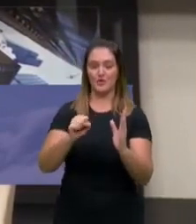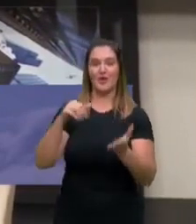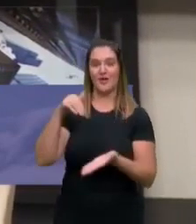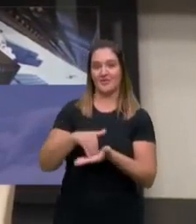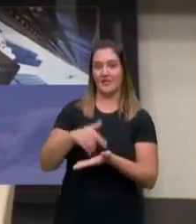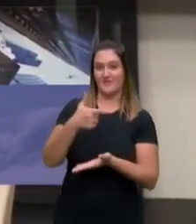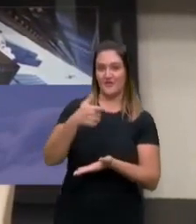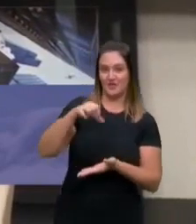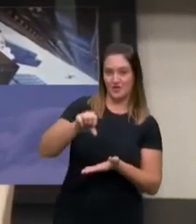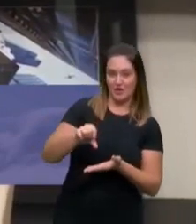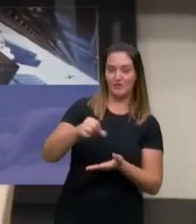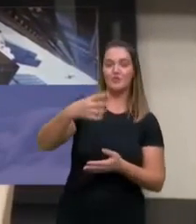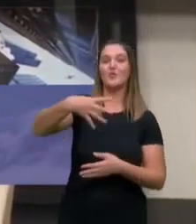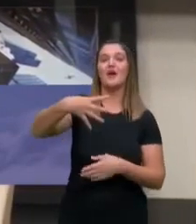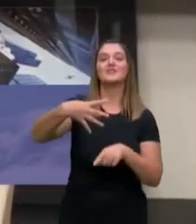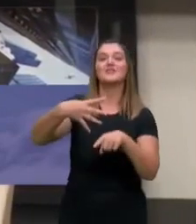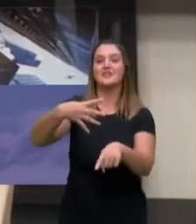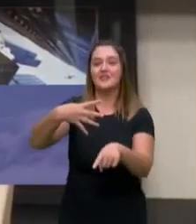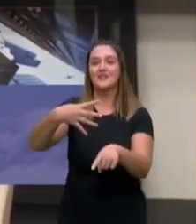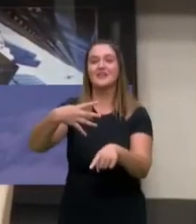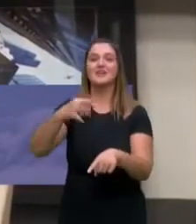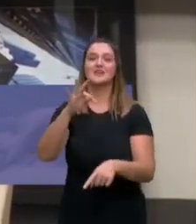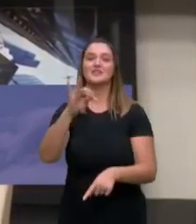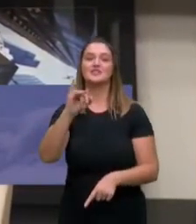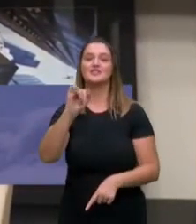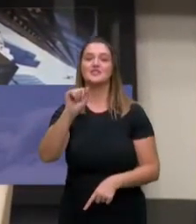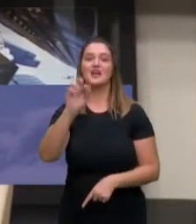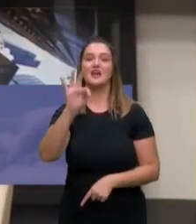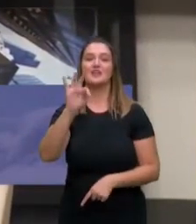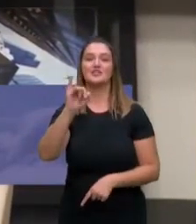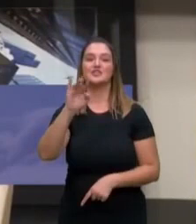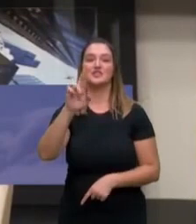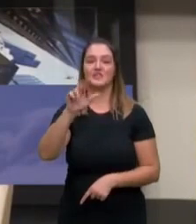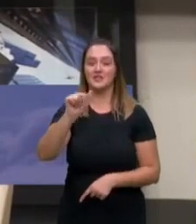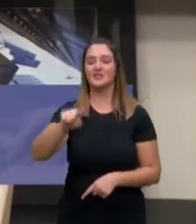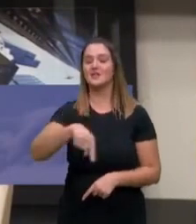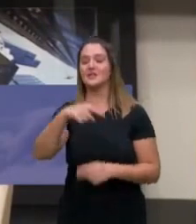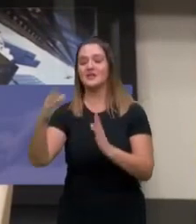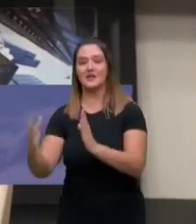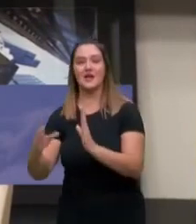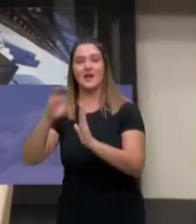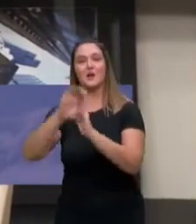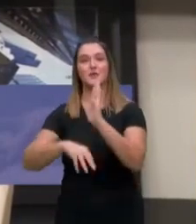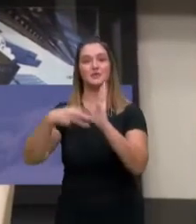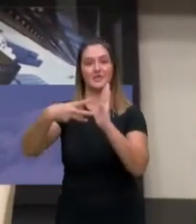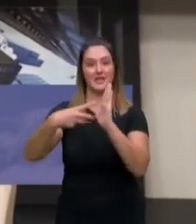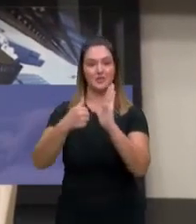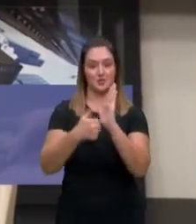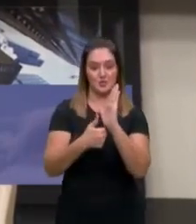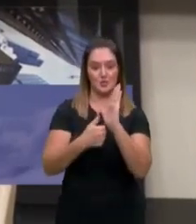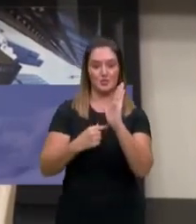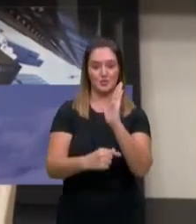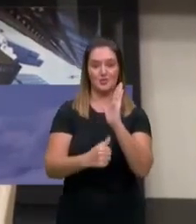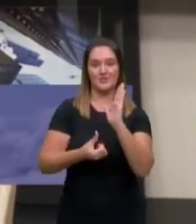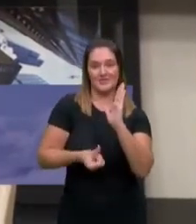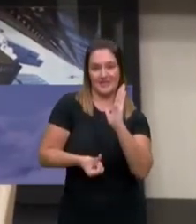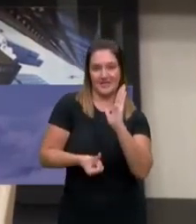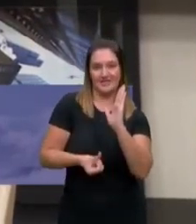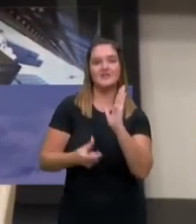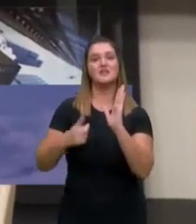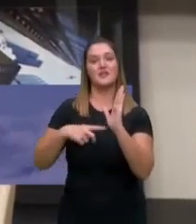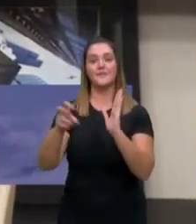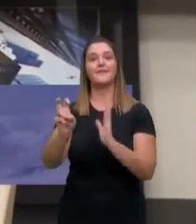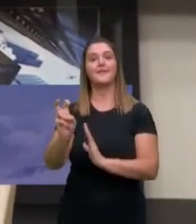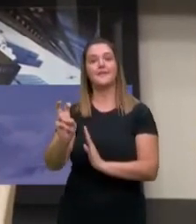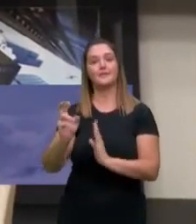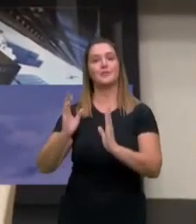versículo 29, a quarta carta à igreja de Tiatira. Depois, do capítulo 3 do Apocalipse, do verso 1 até o verso 6,